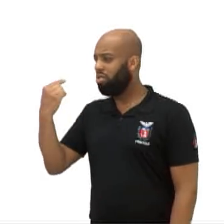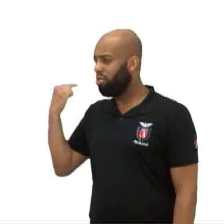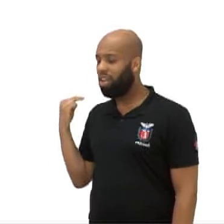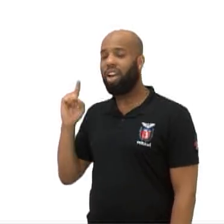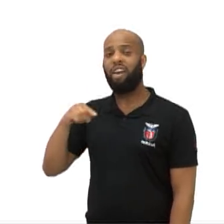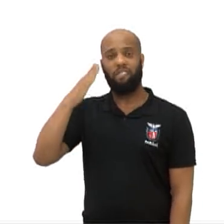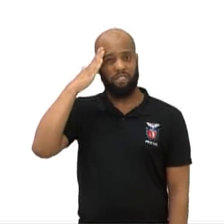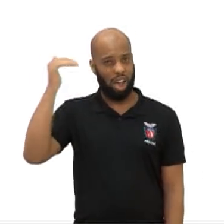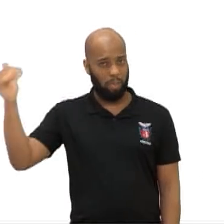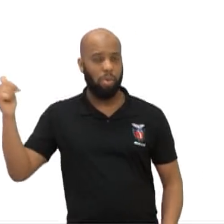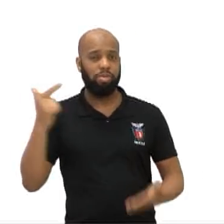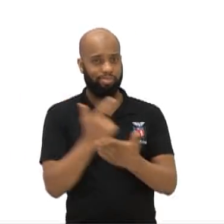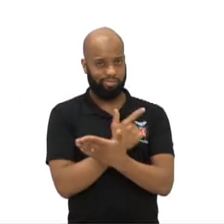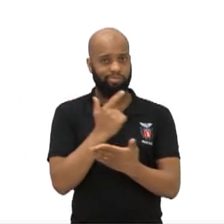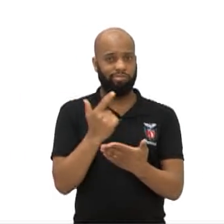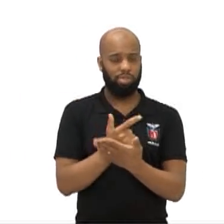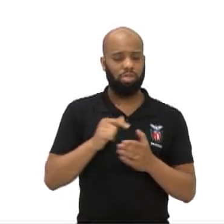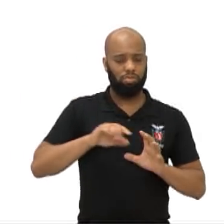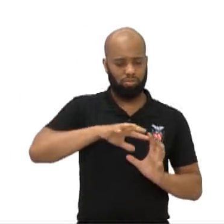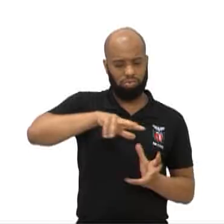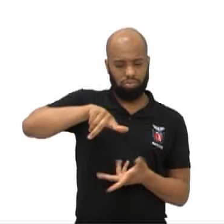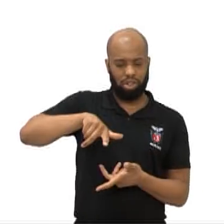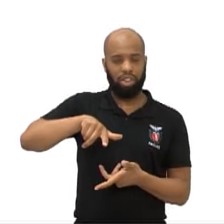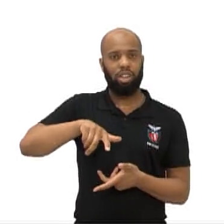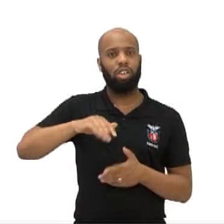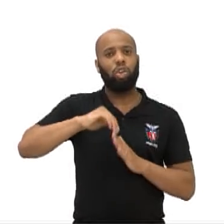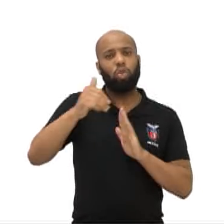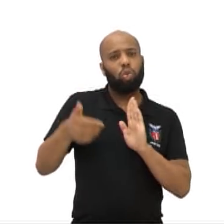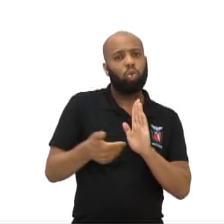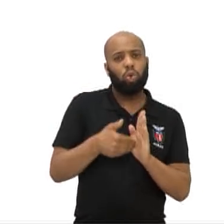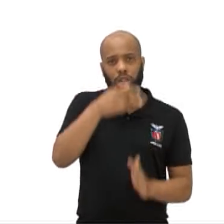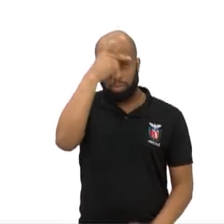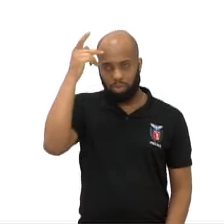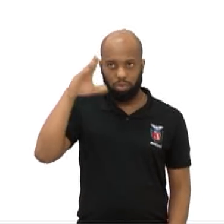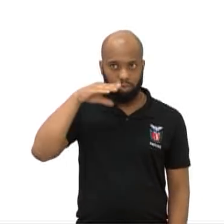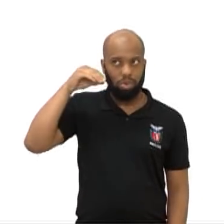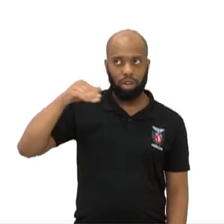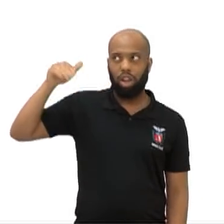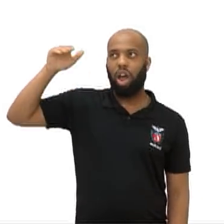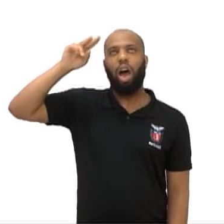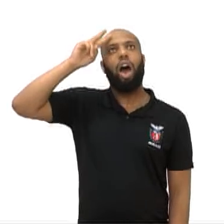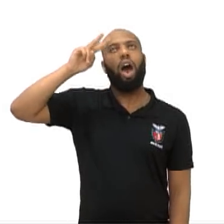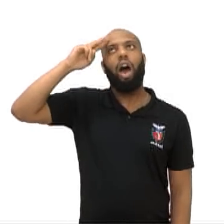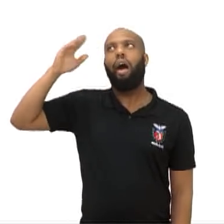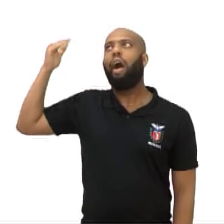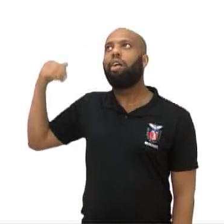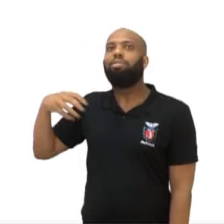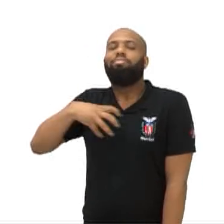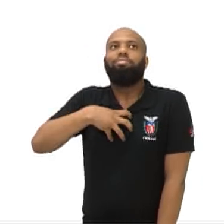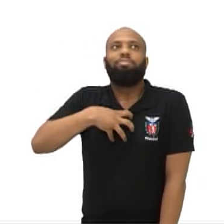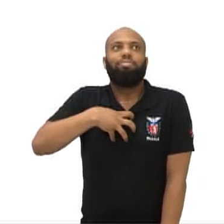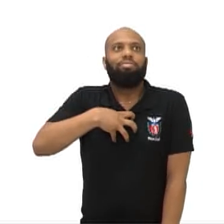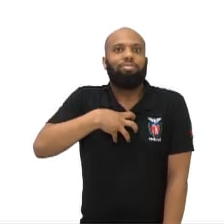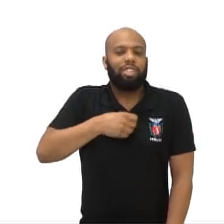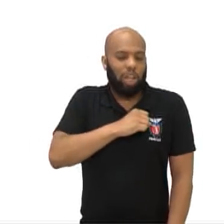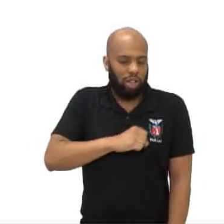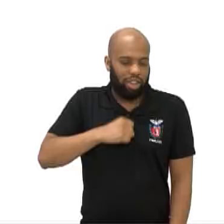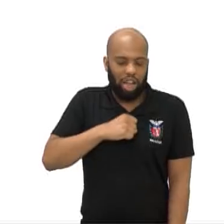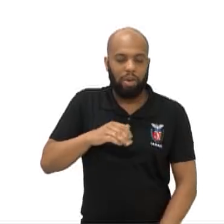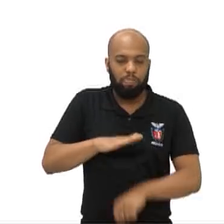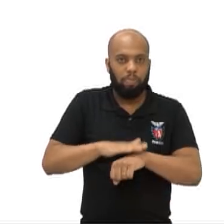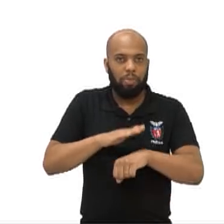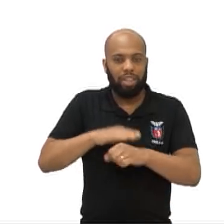literatura universal. Não há adulto que não se comova ao se lembrar de quando o leu, quando